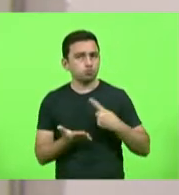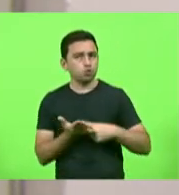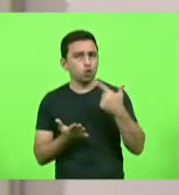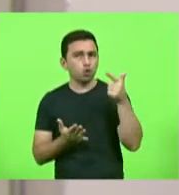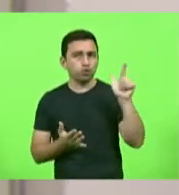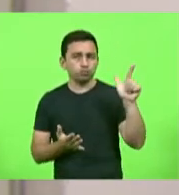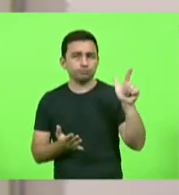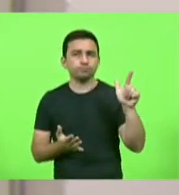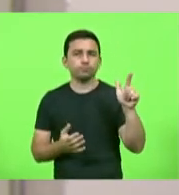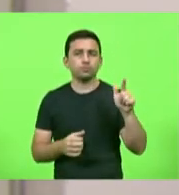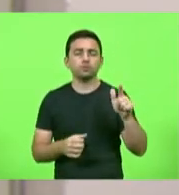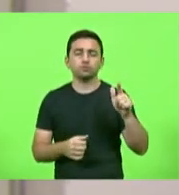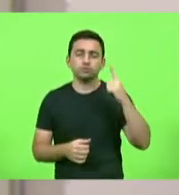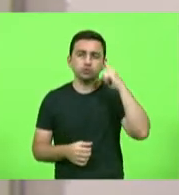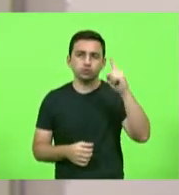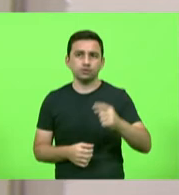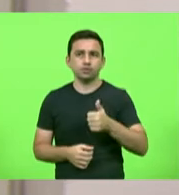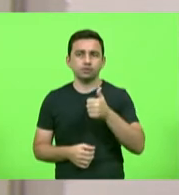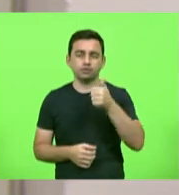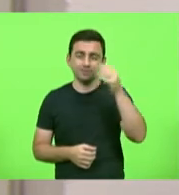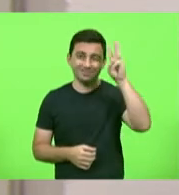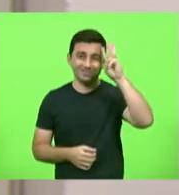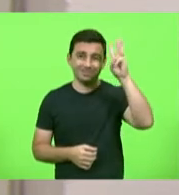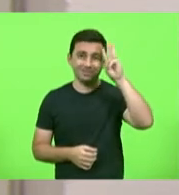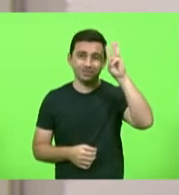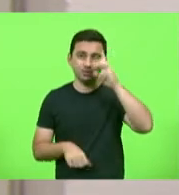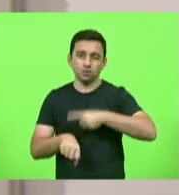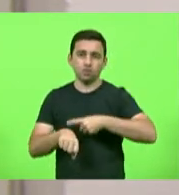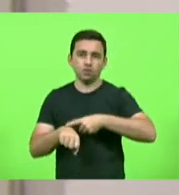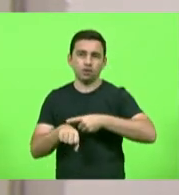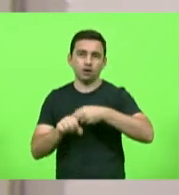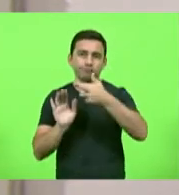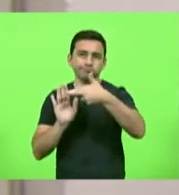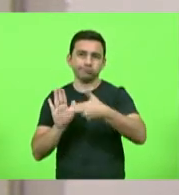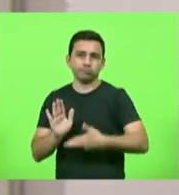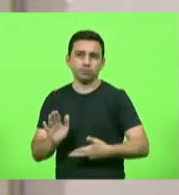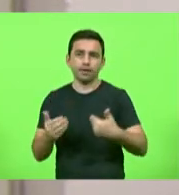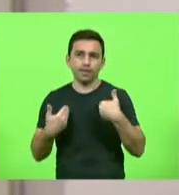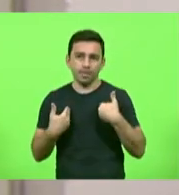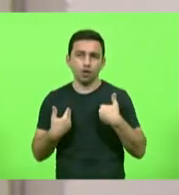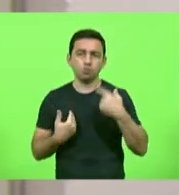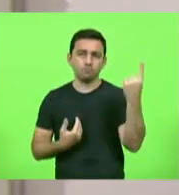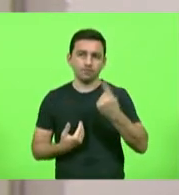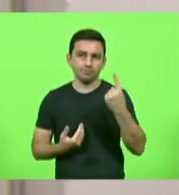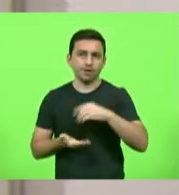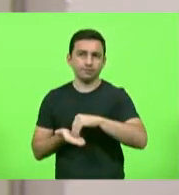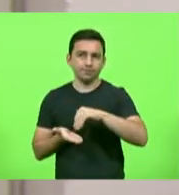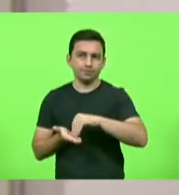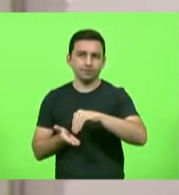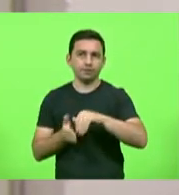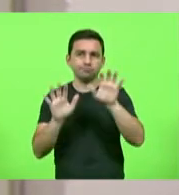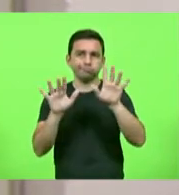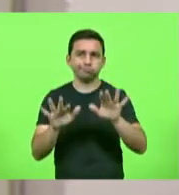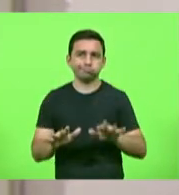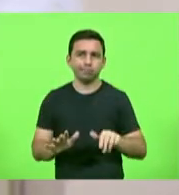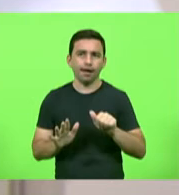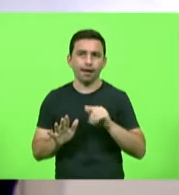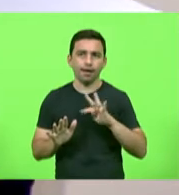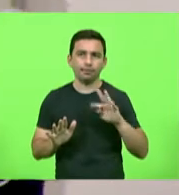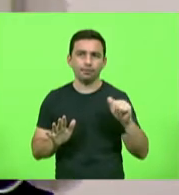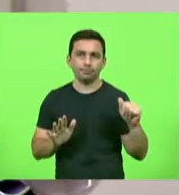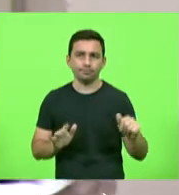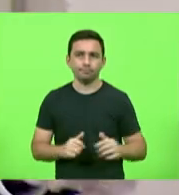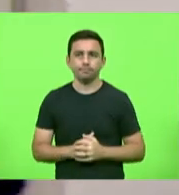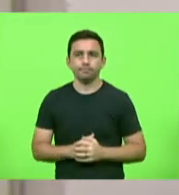outra ordinária para terça-feira, no horário regimental, para constar eu, primeiro secretário, lavrei a presente ata.